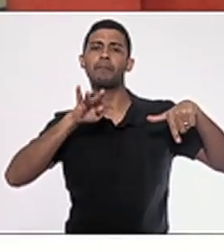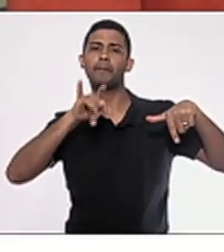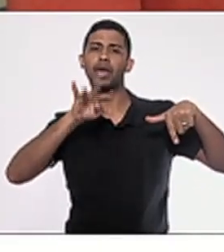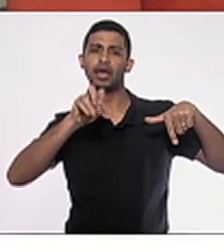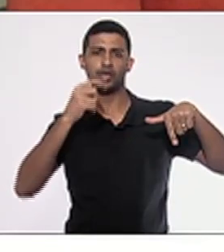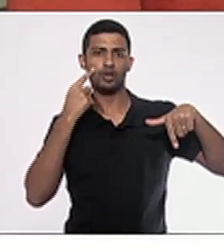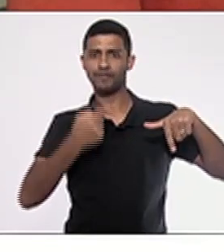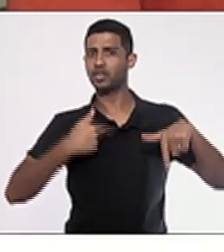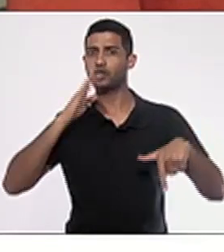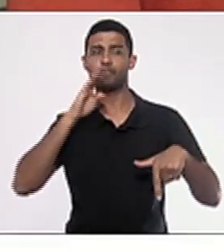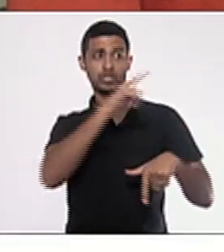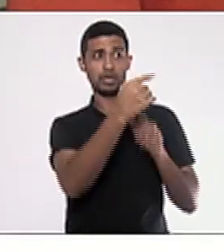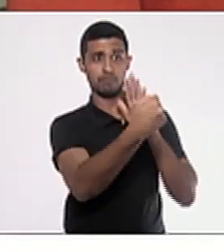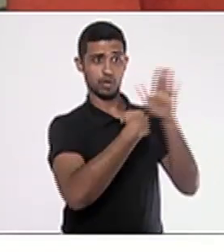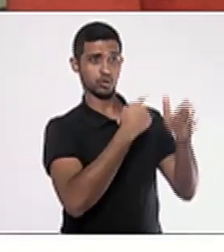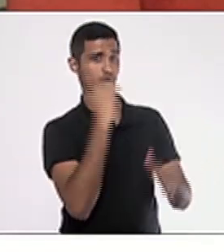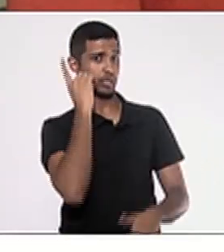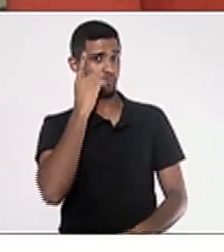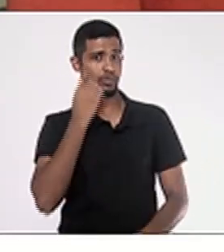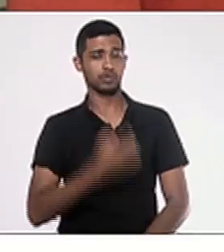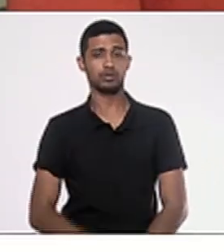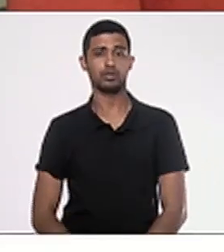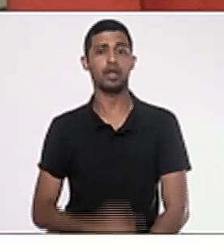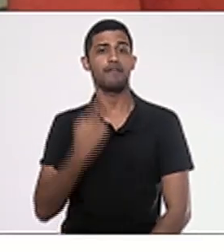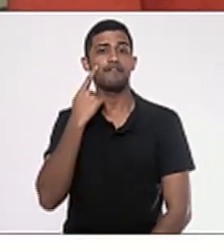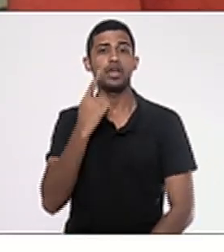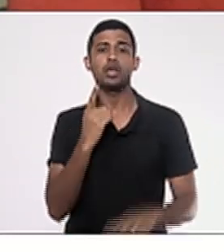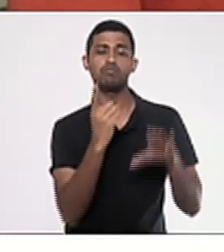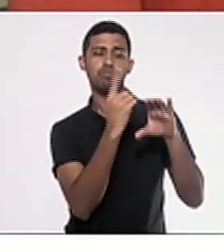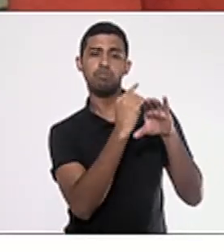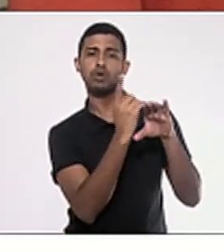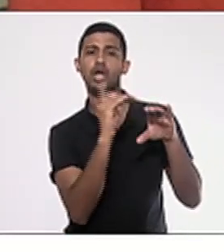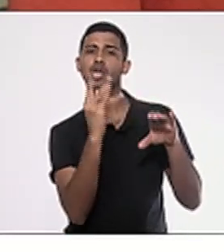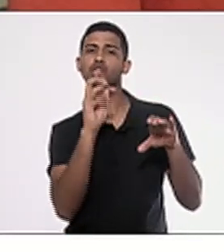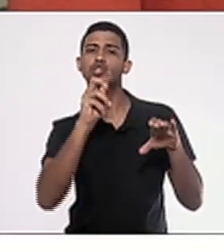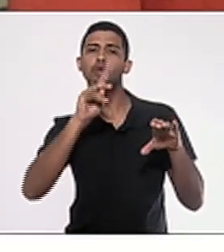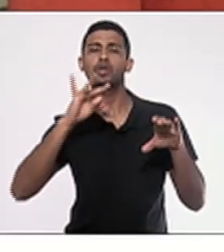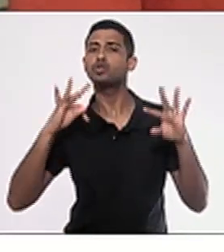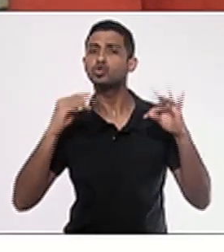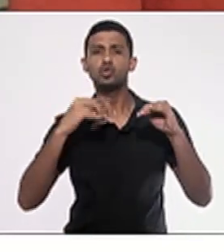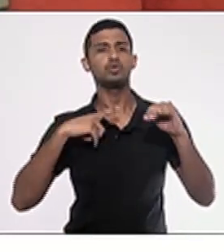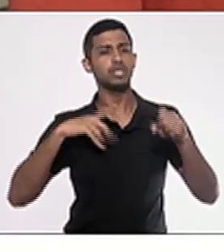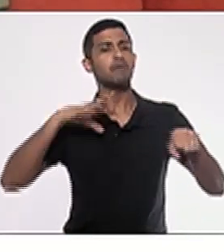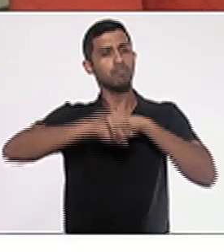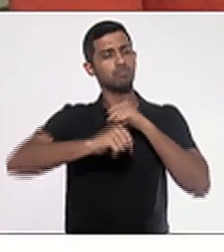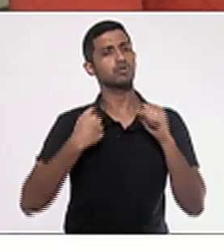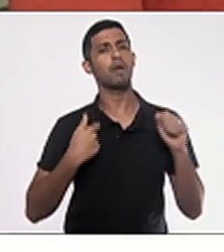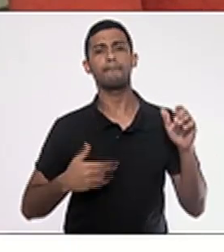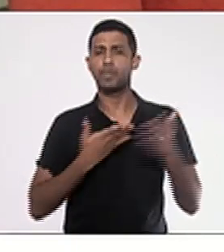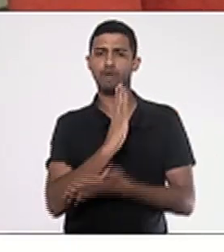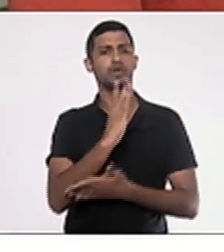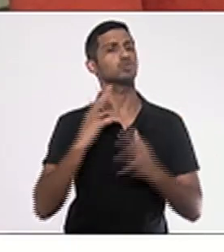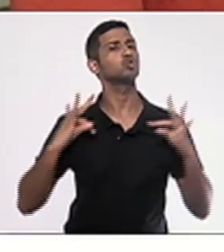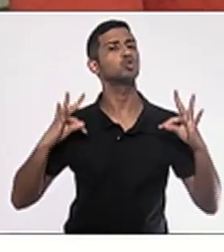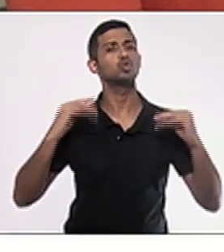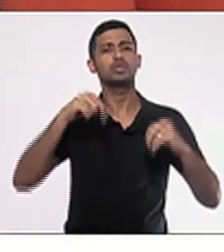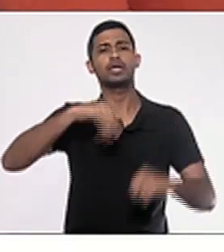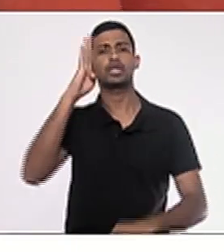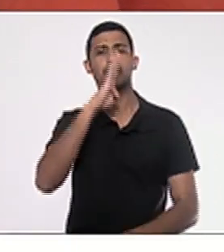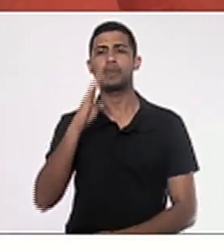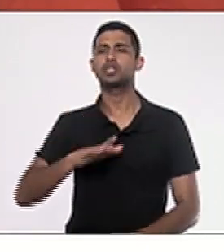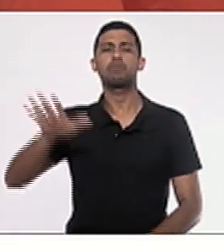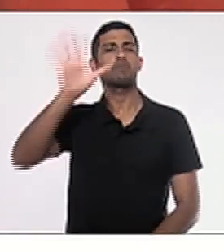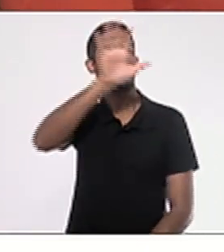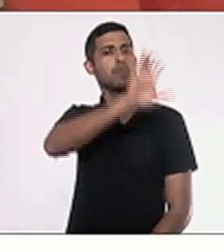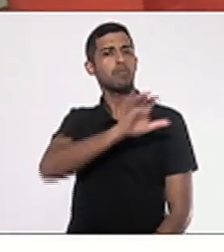E, diretamente à sua pergunta, deputado, os hidrômetros todos são certificados, aprovados. Todos os hidrômetros utilizados no Brasil, em